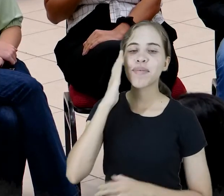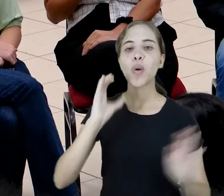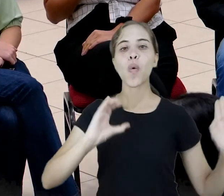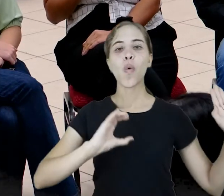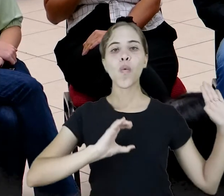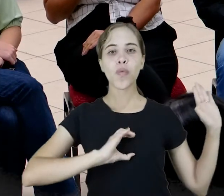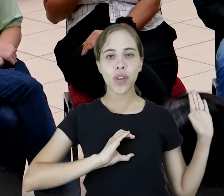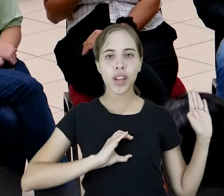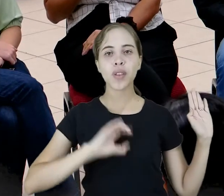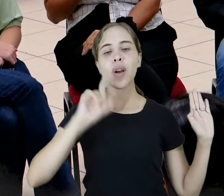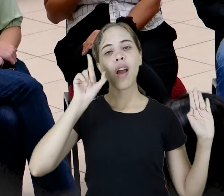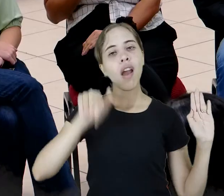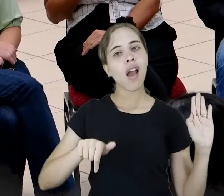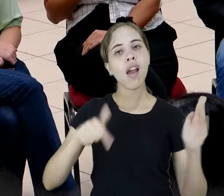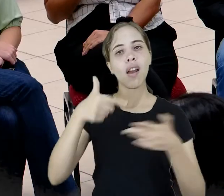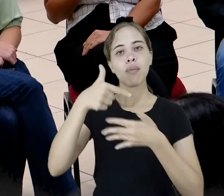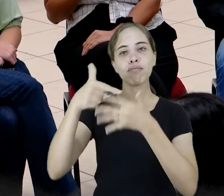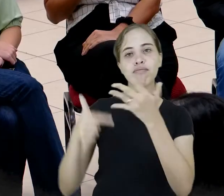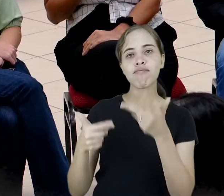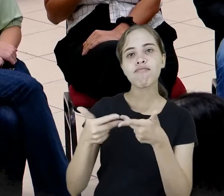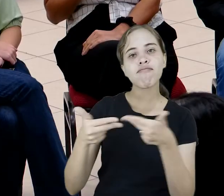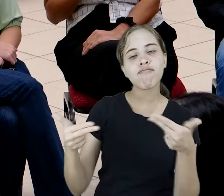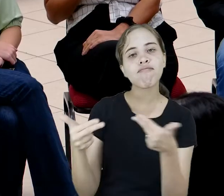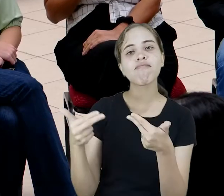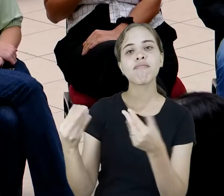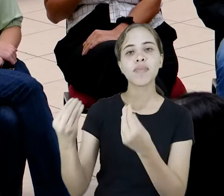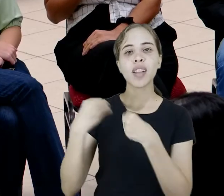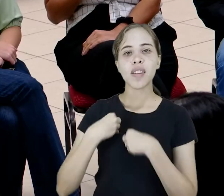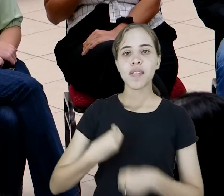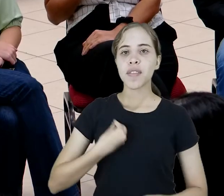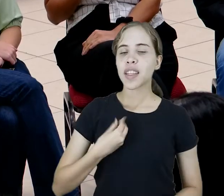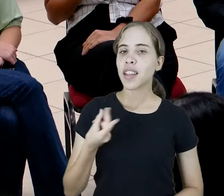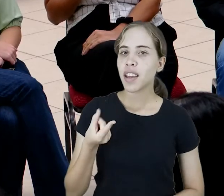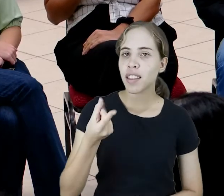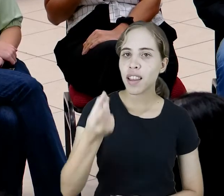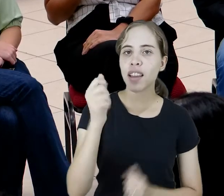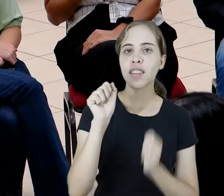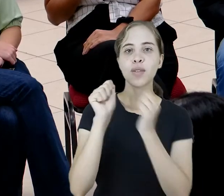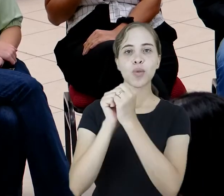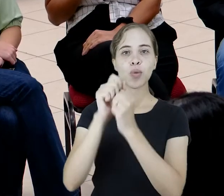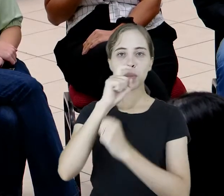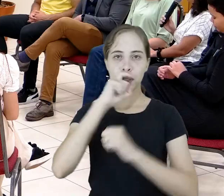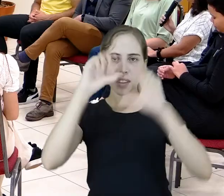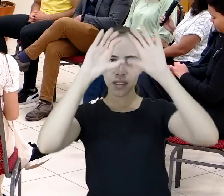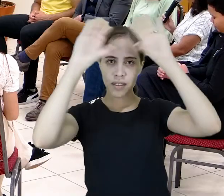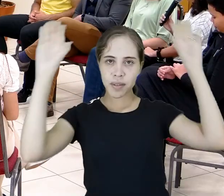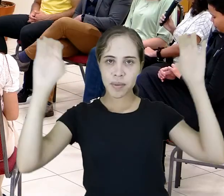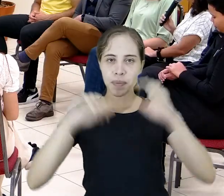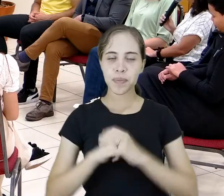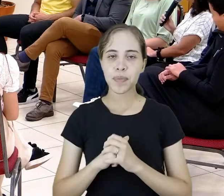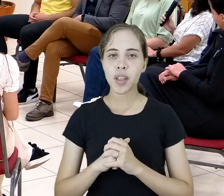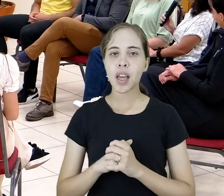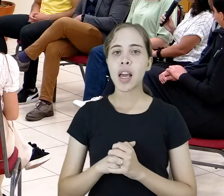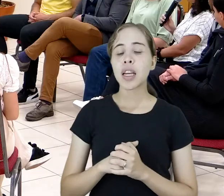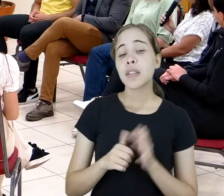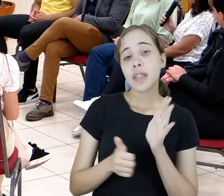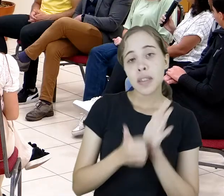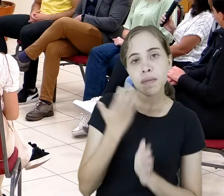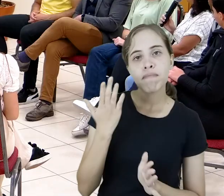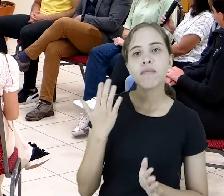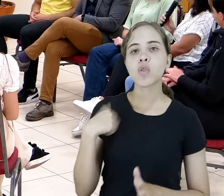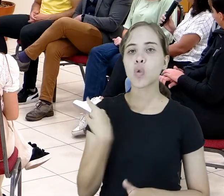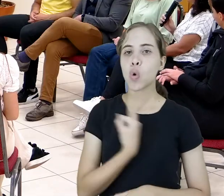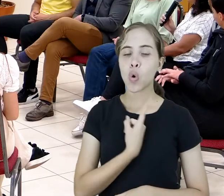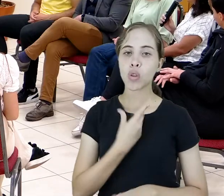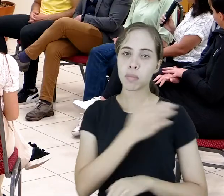convênios são as coisas que vão nos levar a viver eternamente com o nosso Pai Celestial. Muitas vezes, nós,